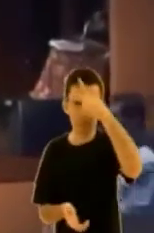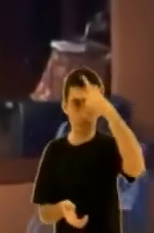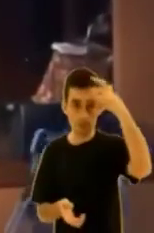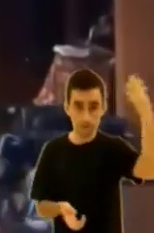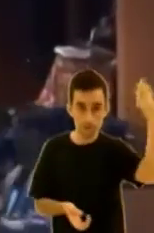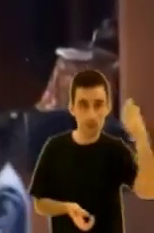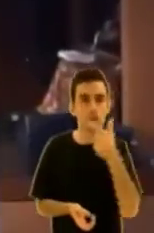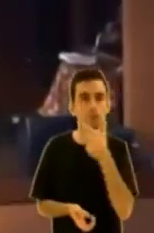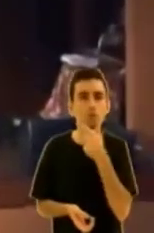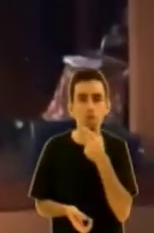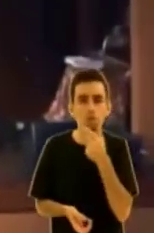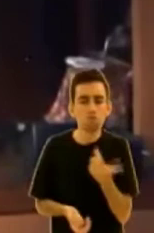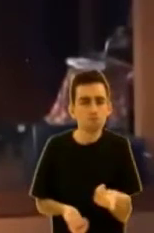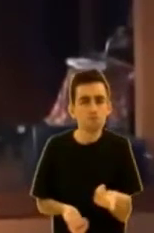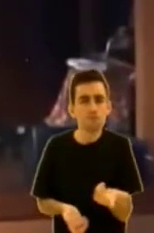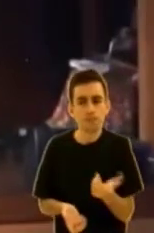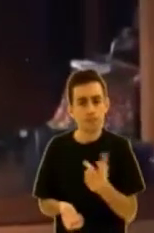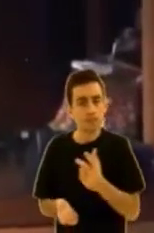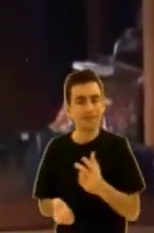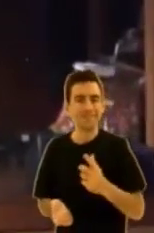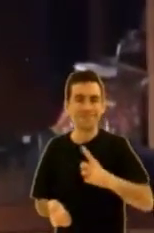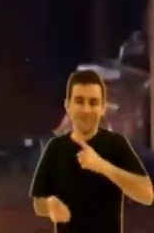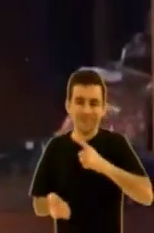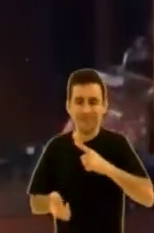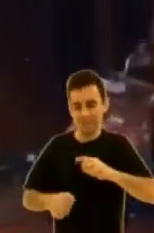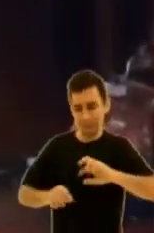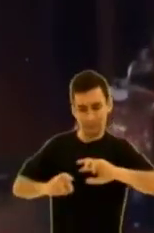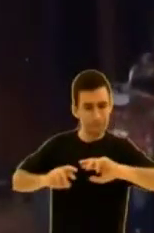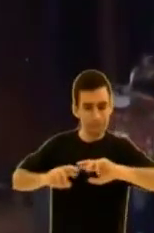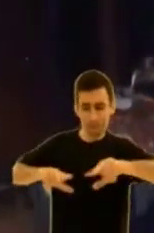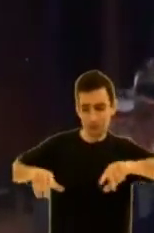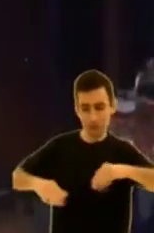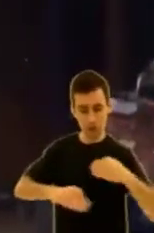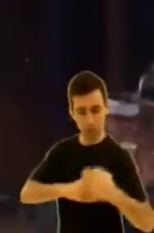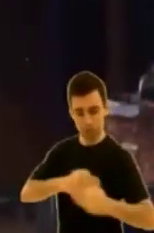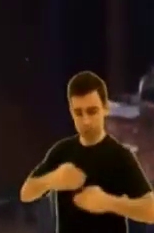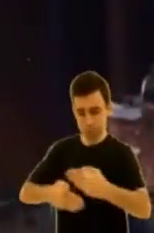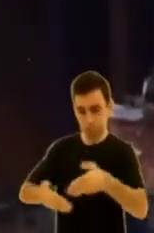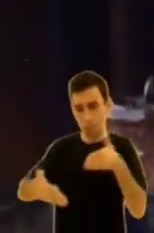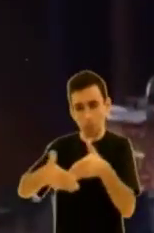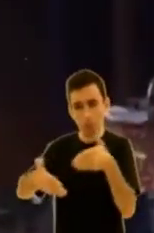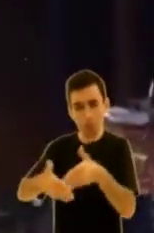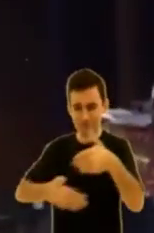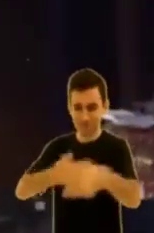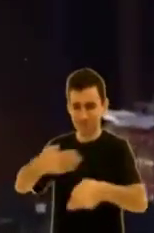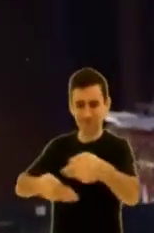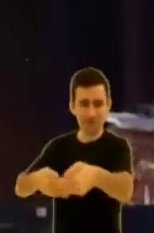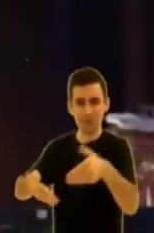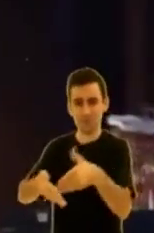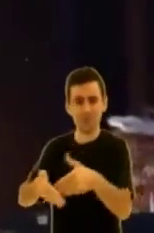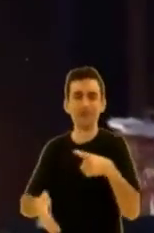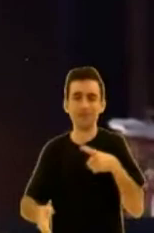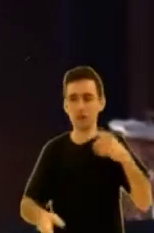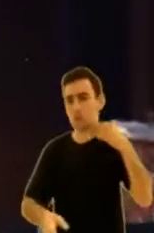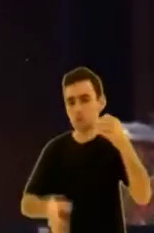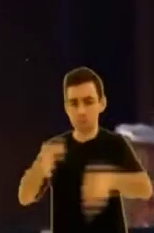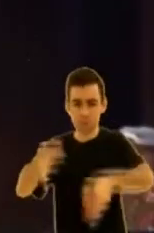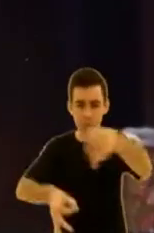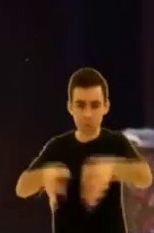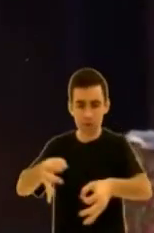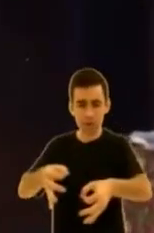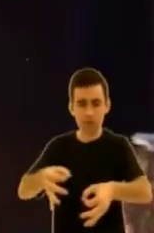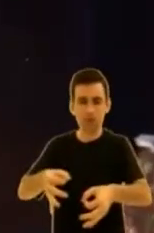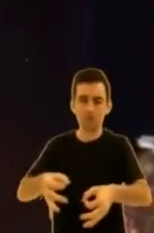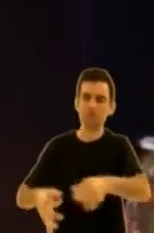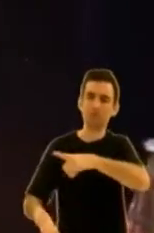ele e burocracia não é fácil, vocês sofrem isso como nós sofremos isso em Brasília, sejam os tribunais de contas de vocês, seja o